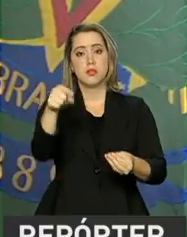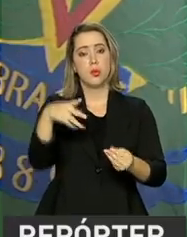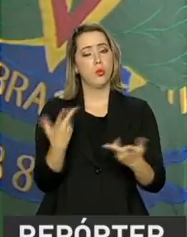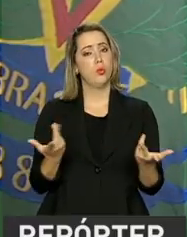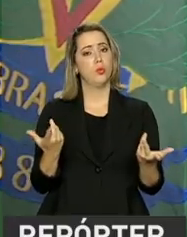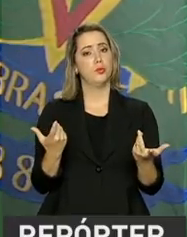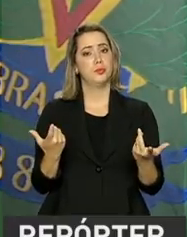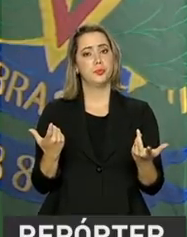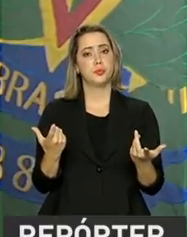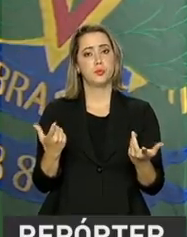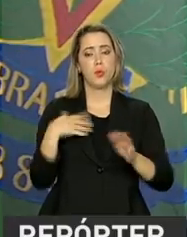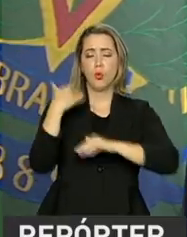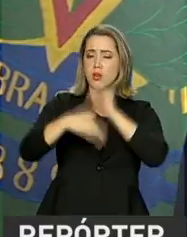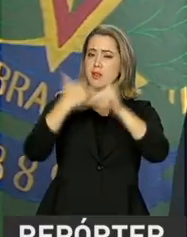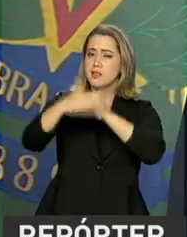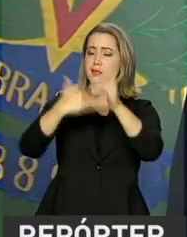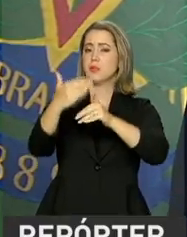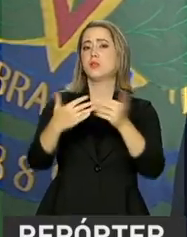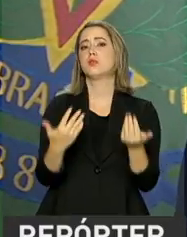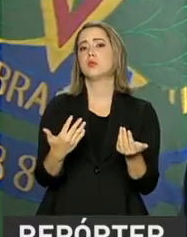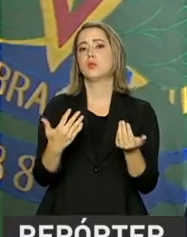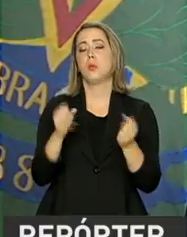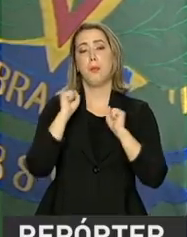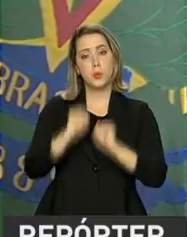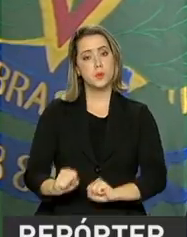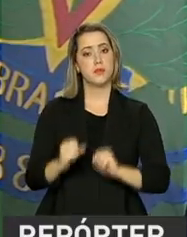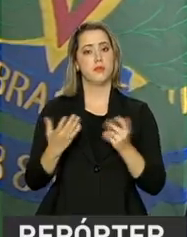padrão de crescimento sustentável